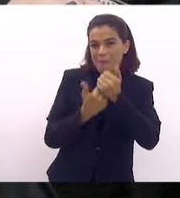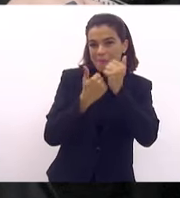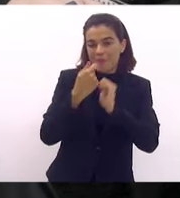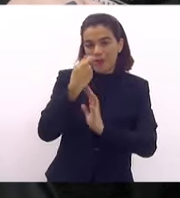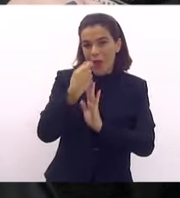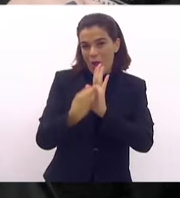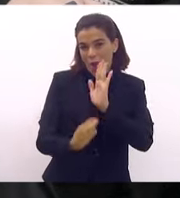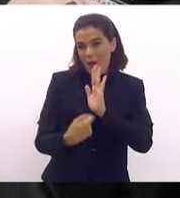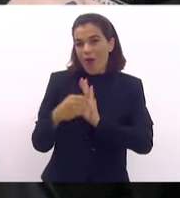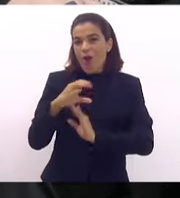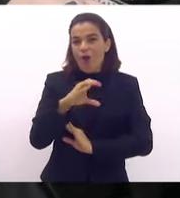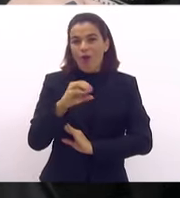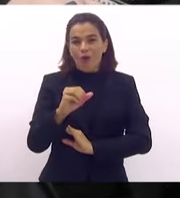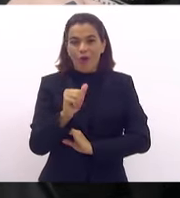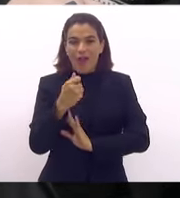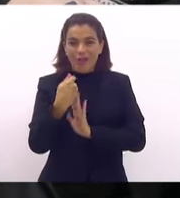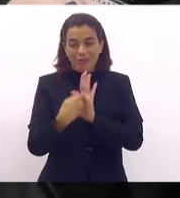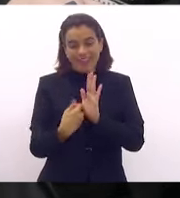for aprovado.